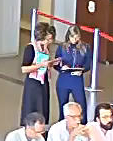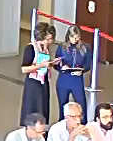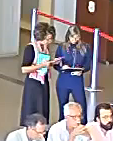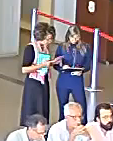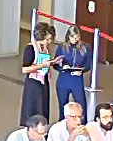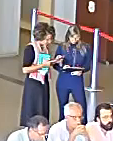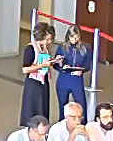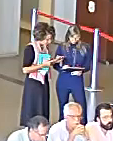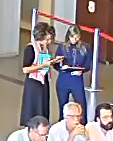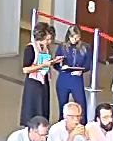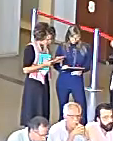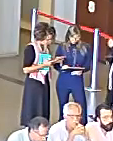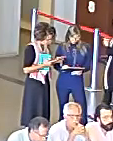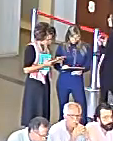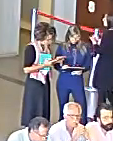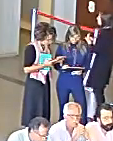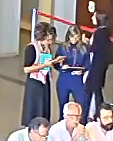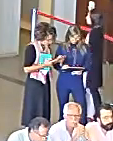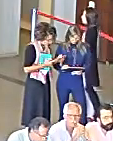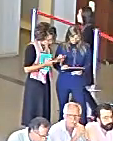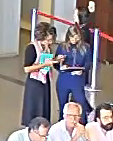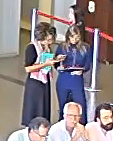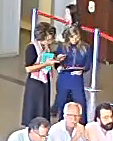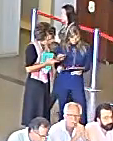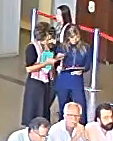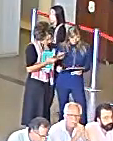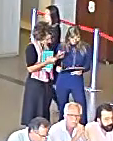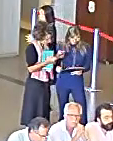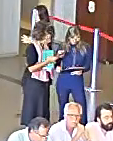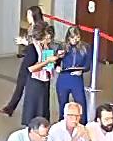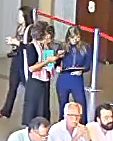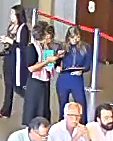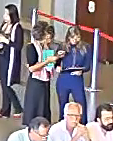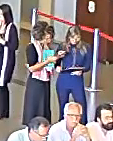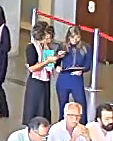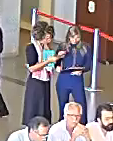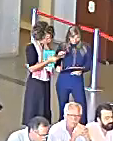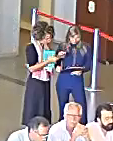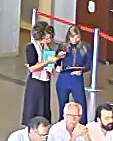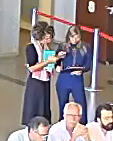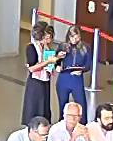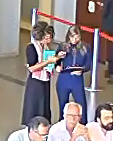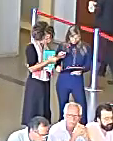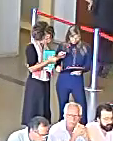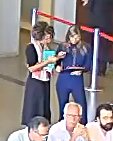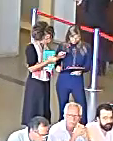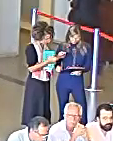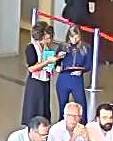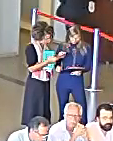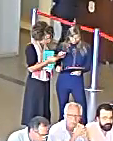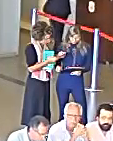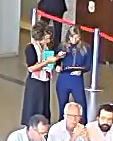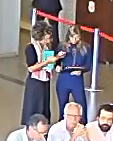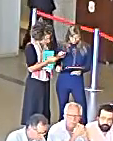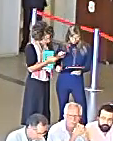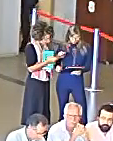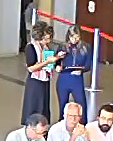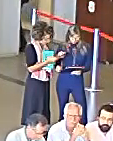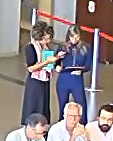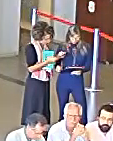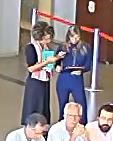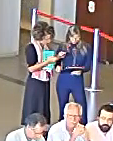excludentes tanto do governo federal quanto do governo estadual e é um momento em que um